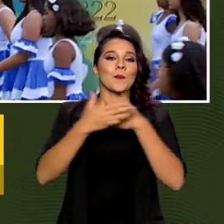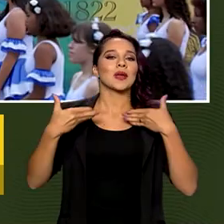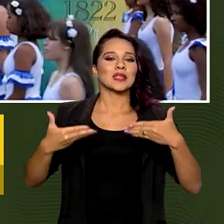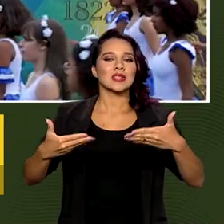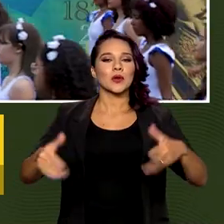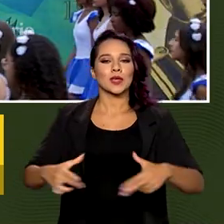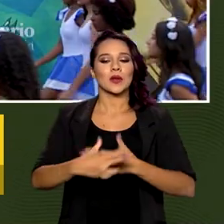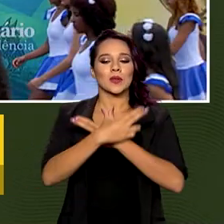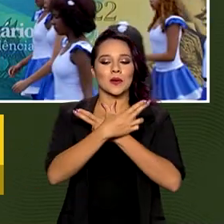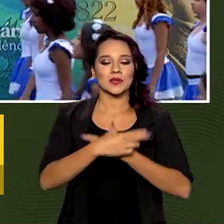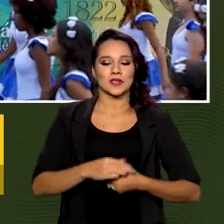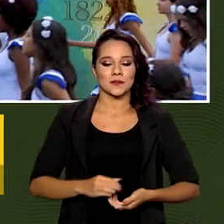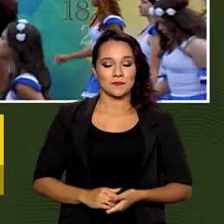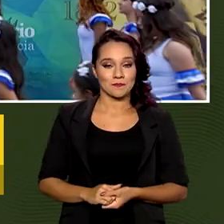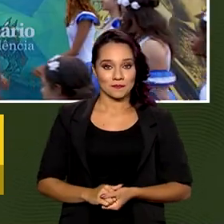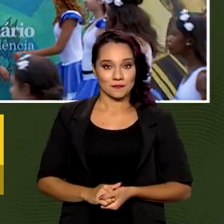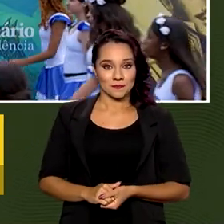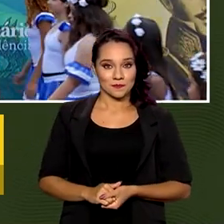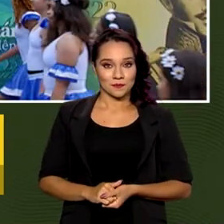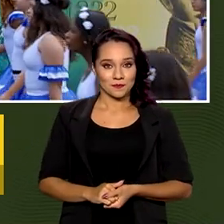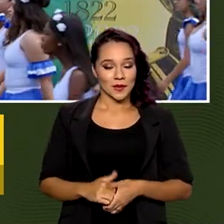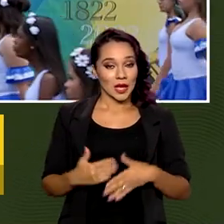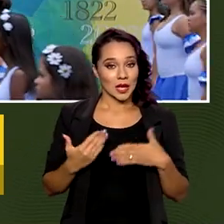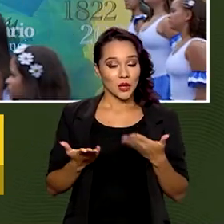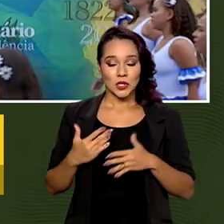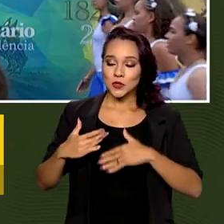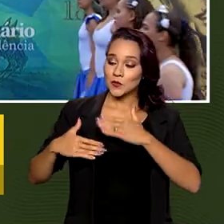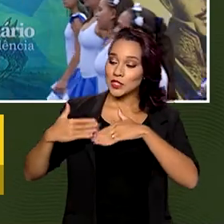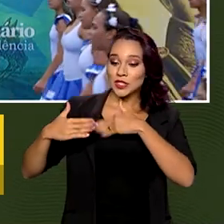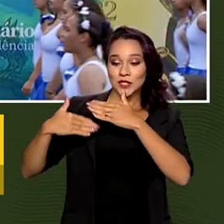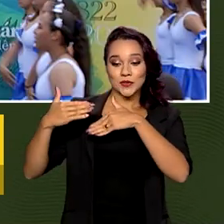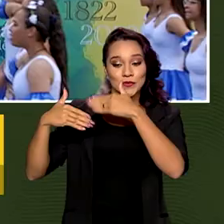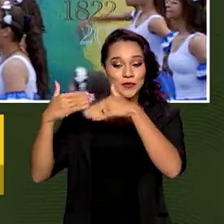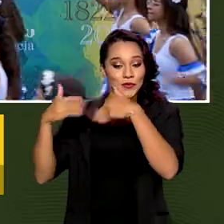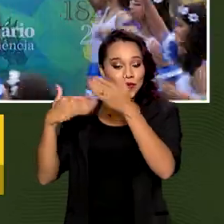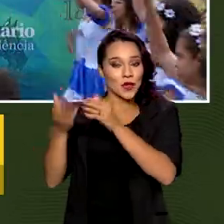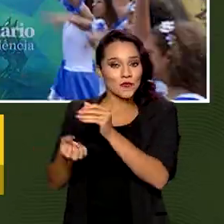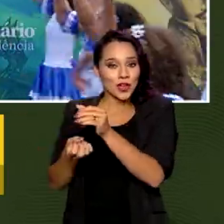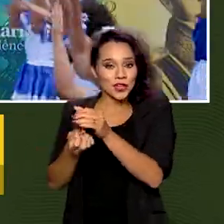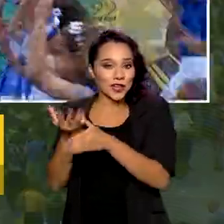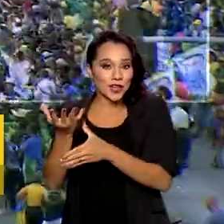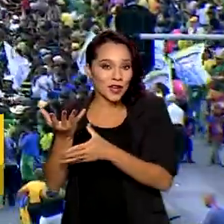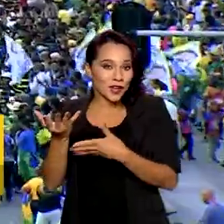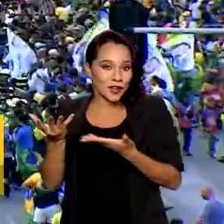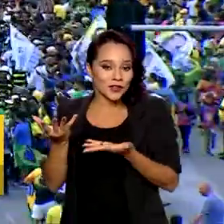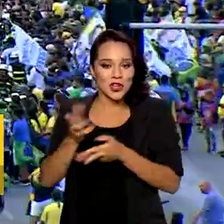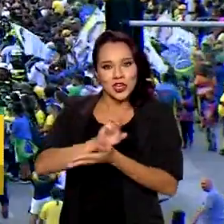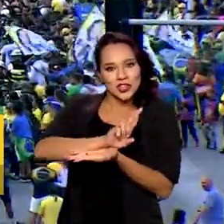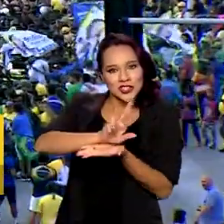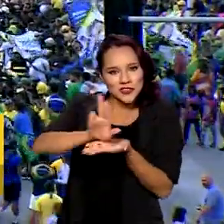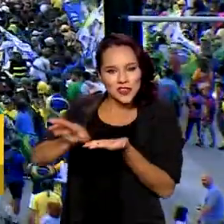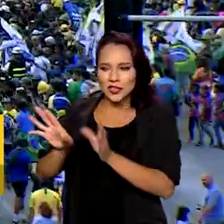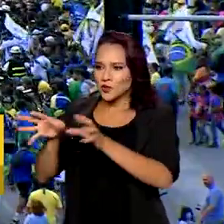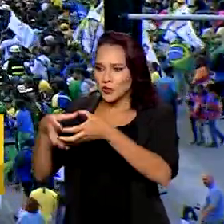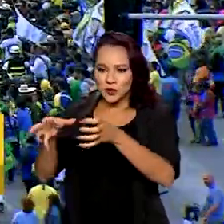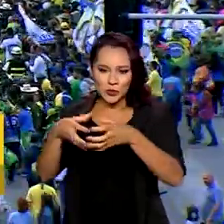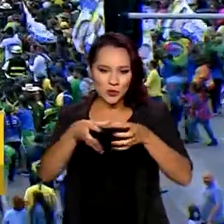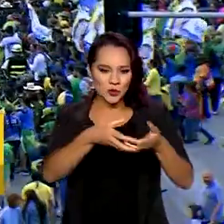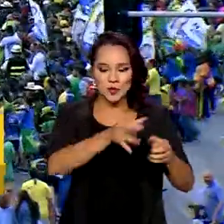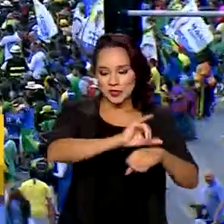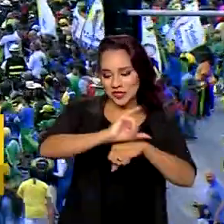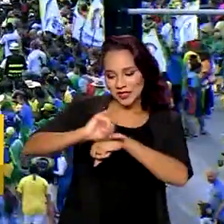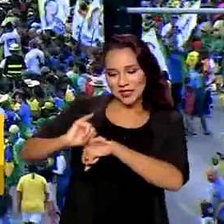da Aeronáutica, né? Então, a gente foi se desenvolvendo, fomos criando diversas unidades, tivemos